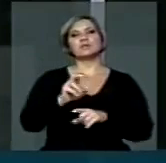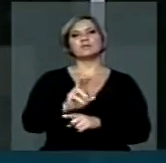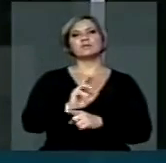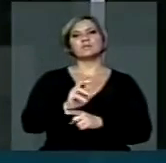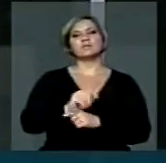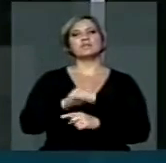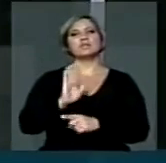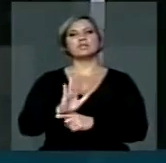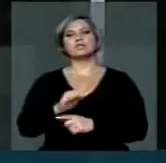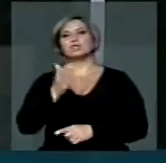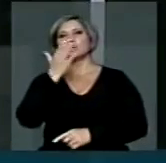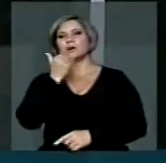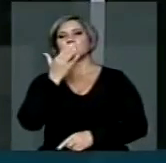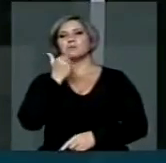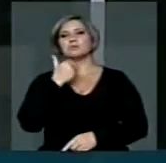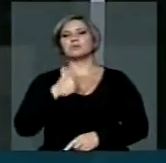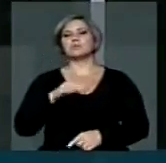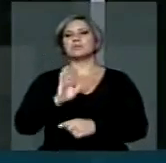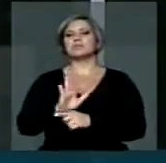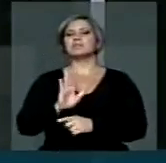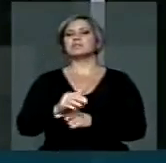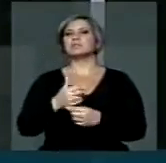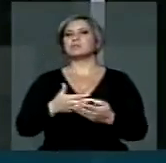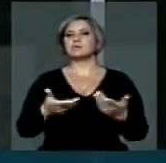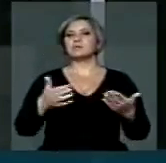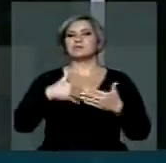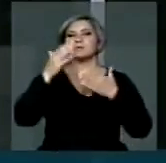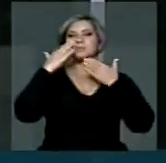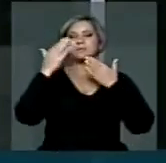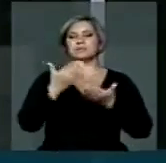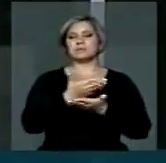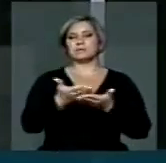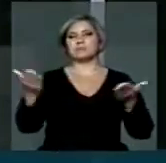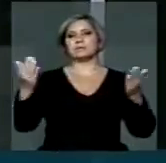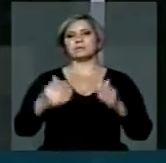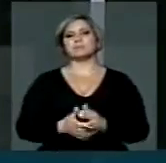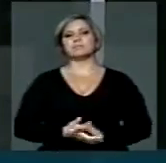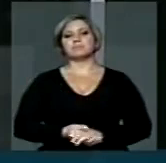os alimentos que vão para a nossa mesa. Muito obrigada, senhor